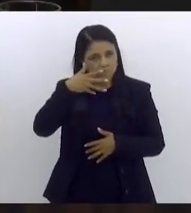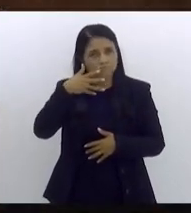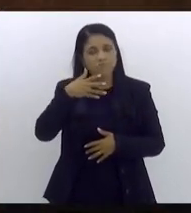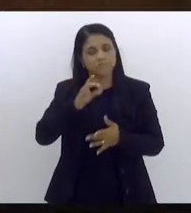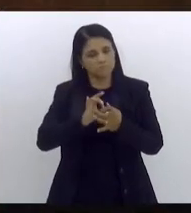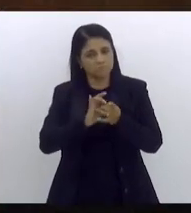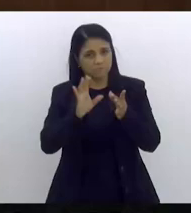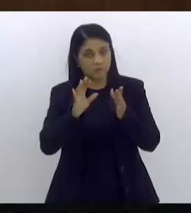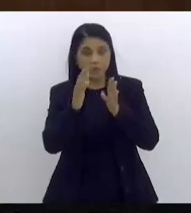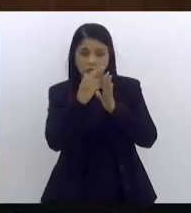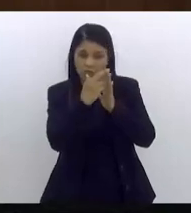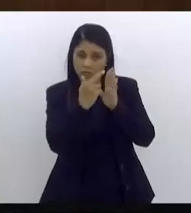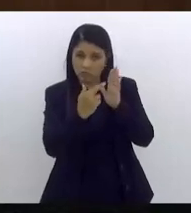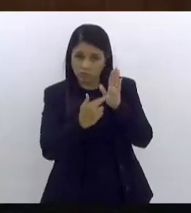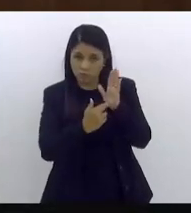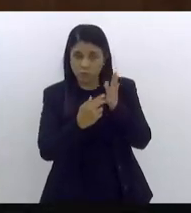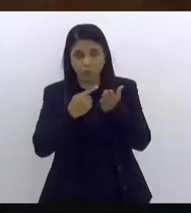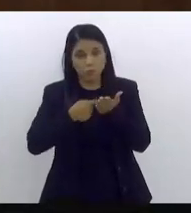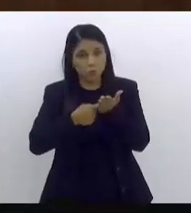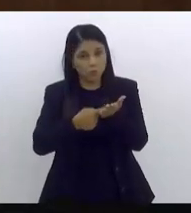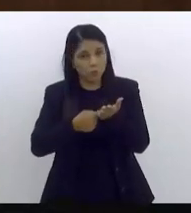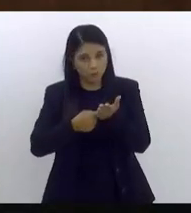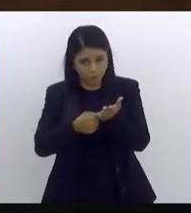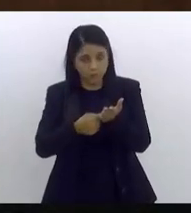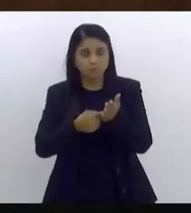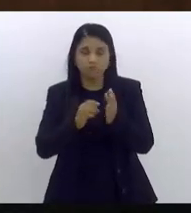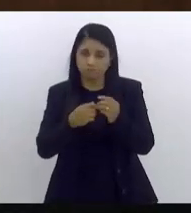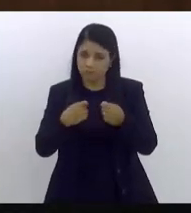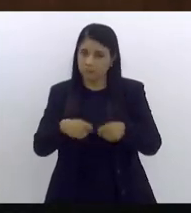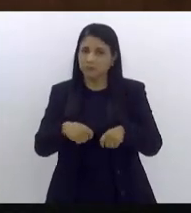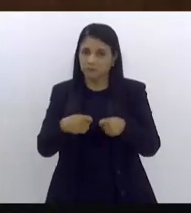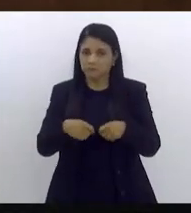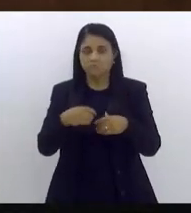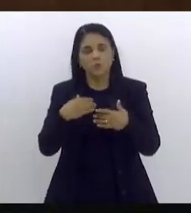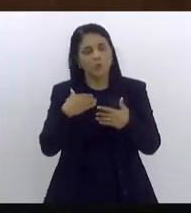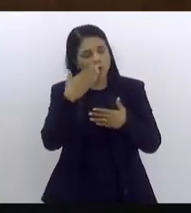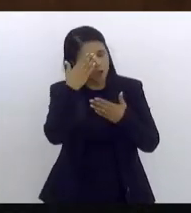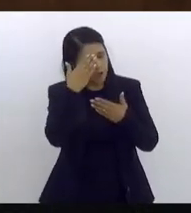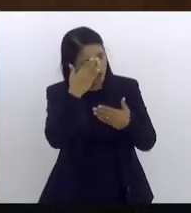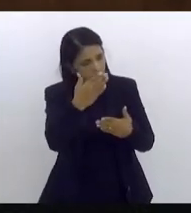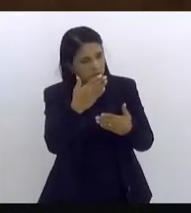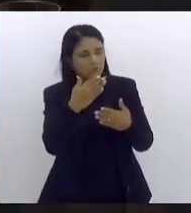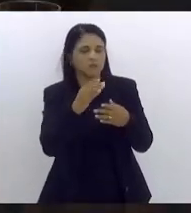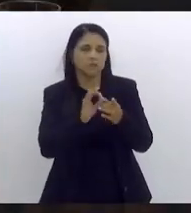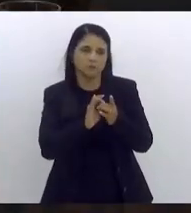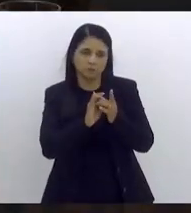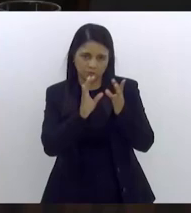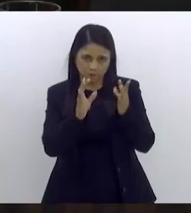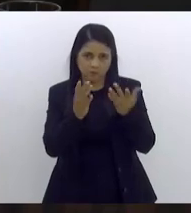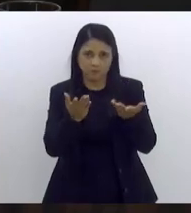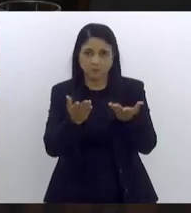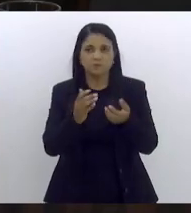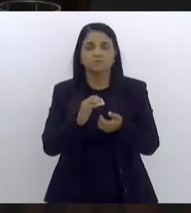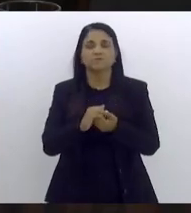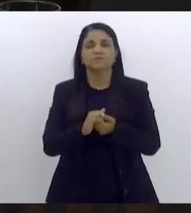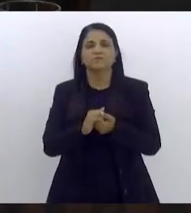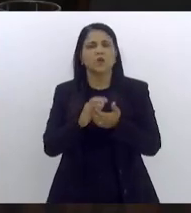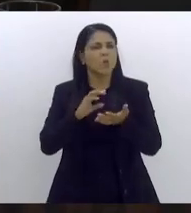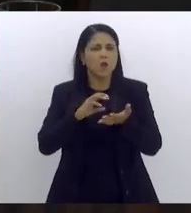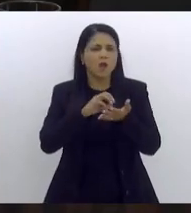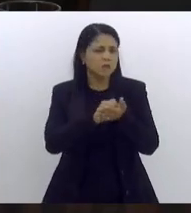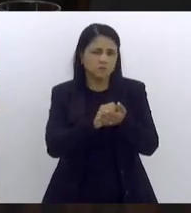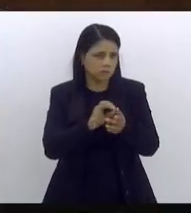o regimento tem que ser cumprido independentemente. Eu agradeço a generosidade. Eu estou concedendo aqui não, a uma parte. É apenas um registro.